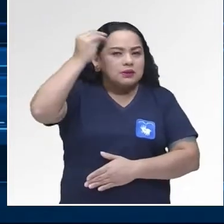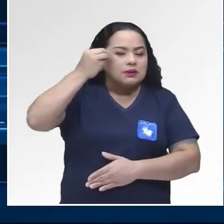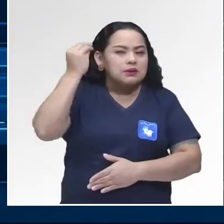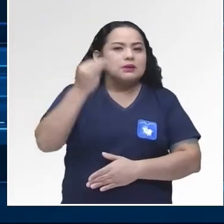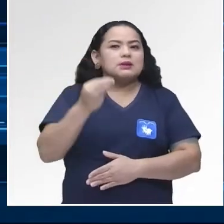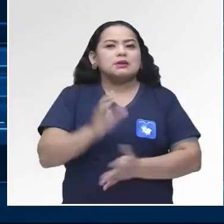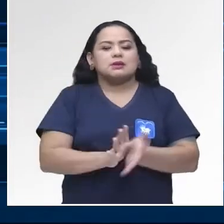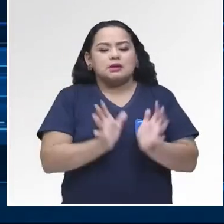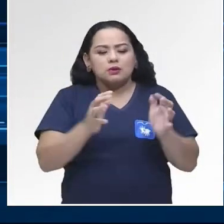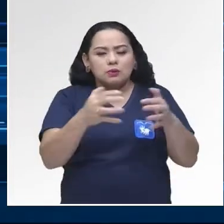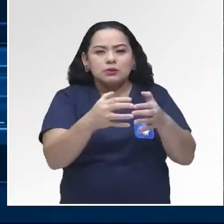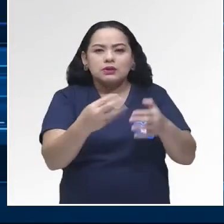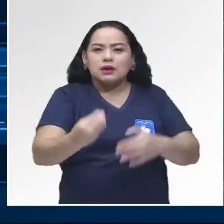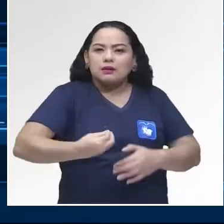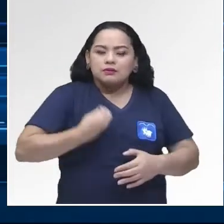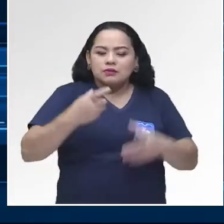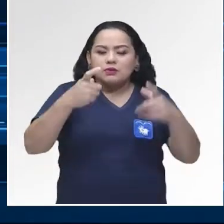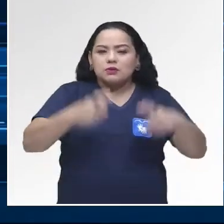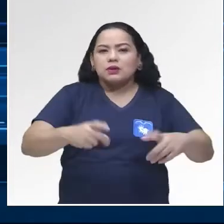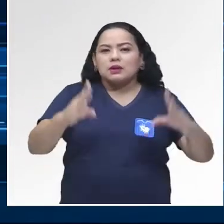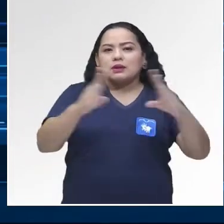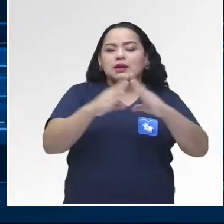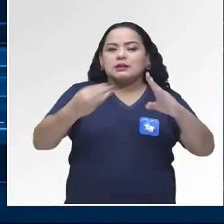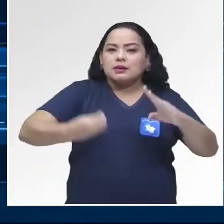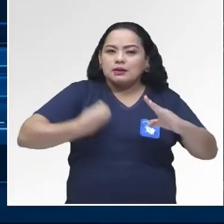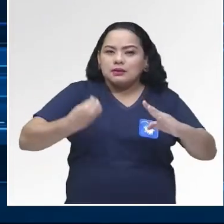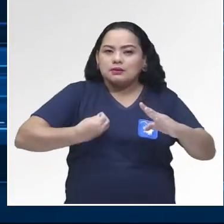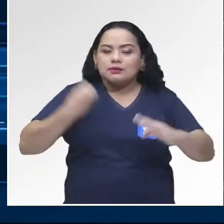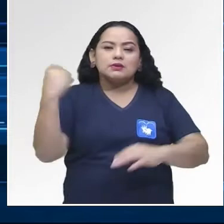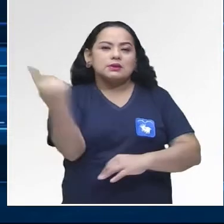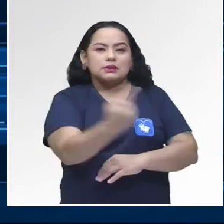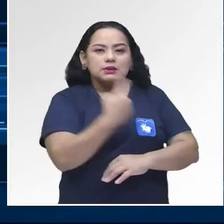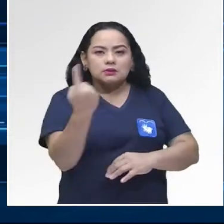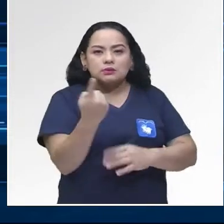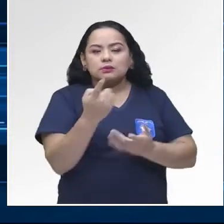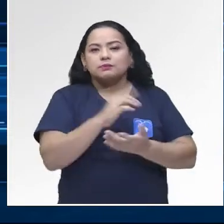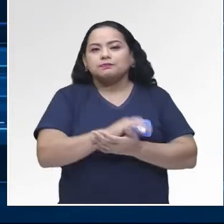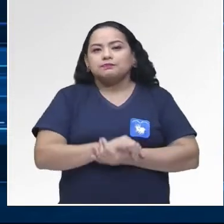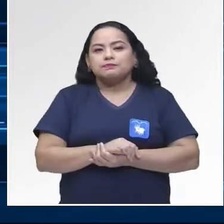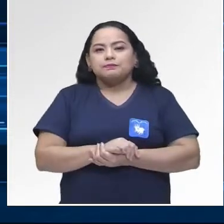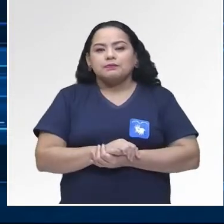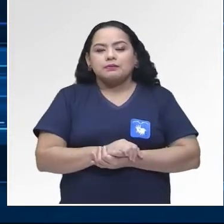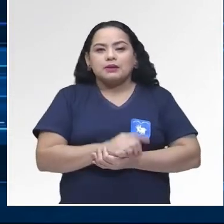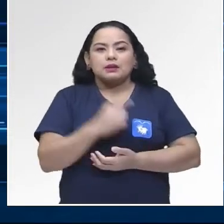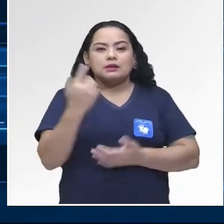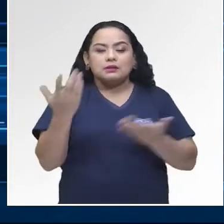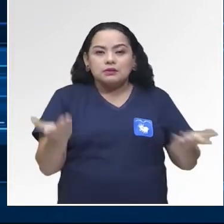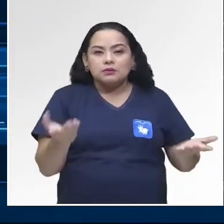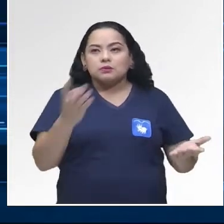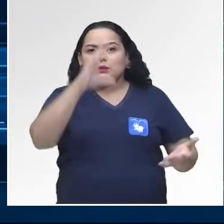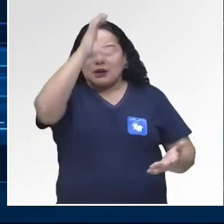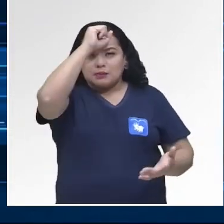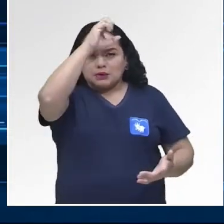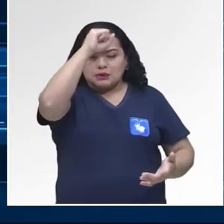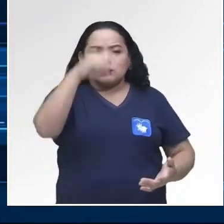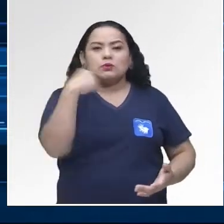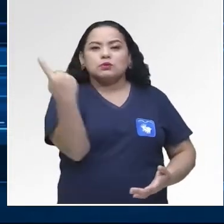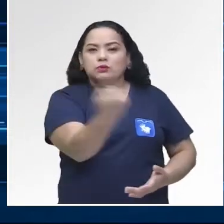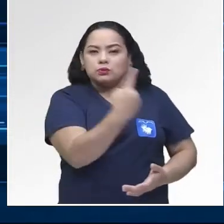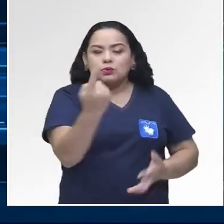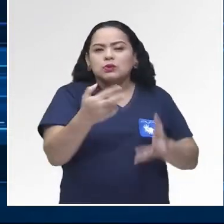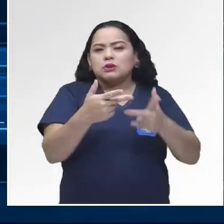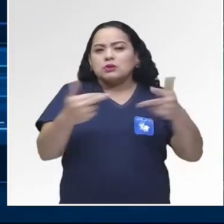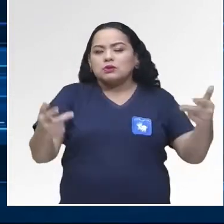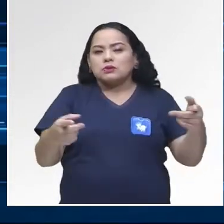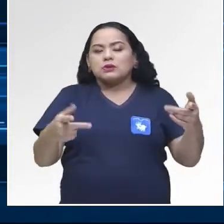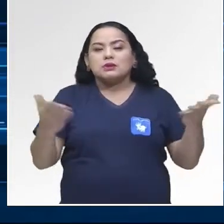nossa comunidade, no nosso bairro. Então, nós aprendemos as coisas e nós